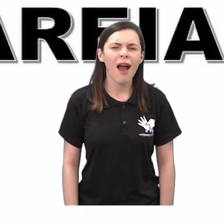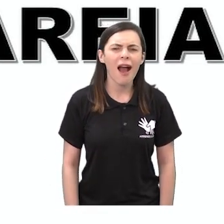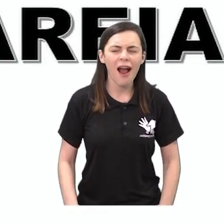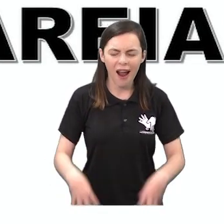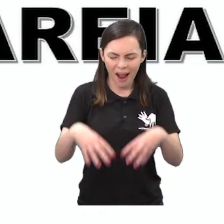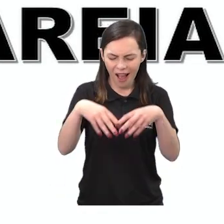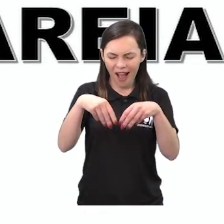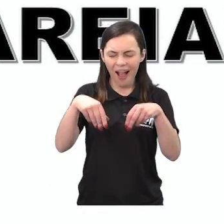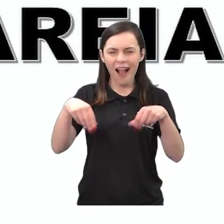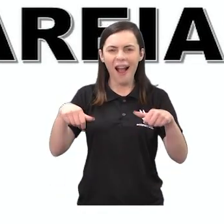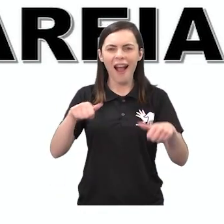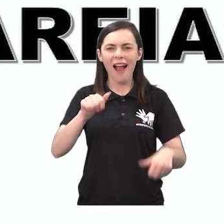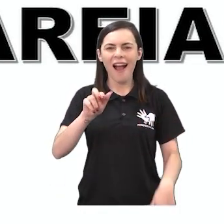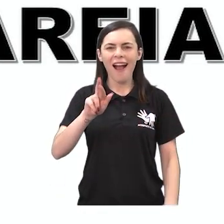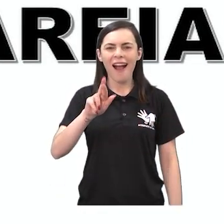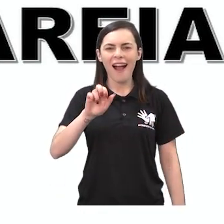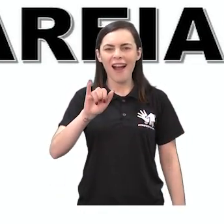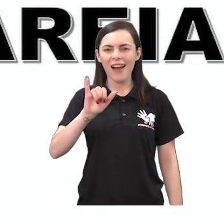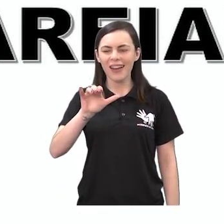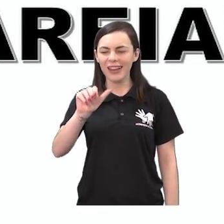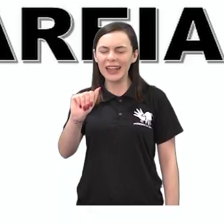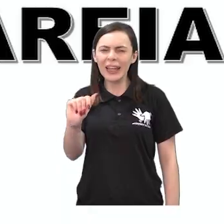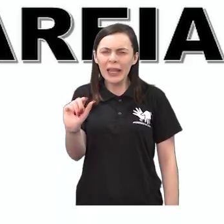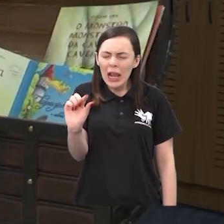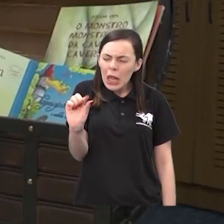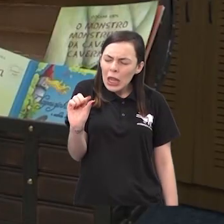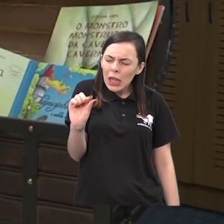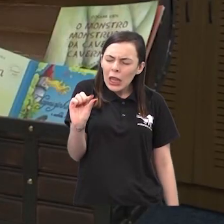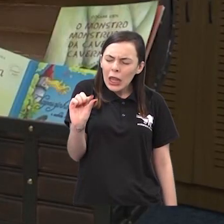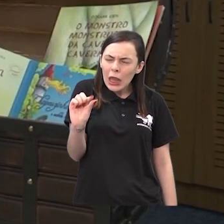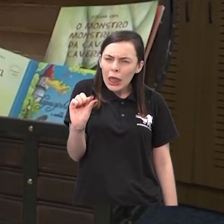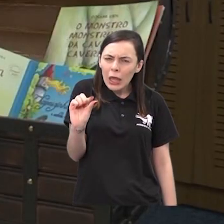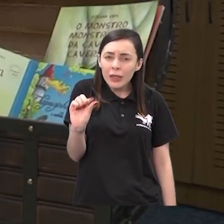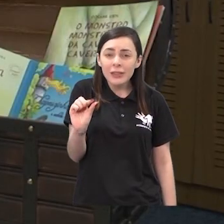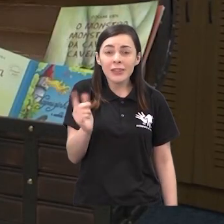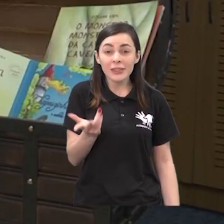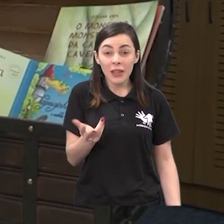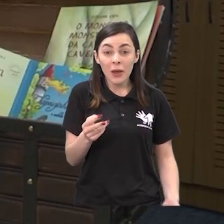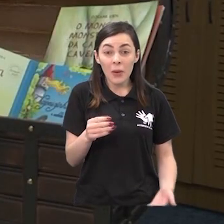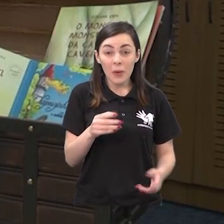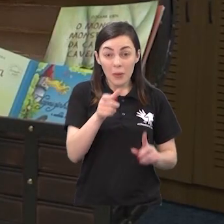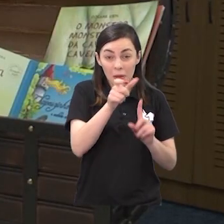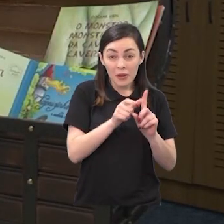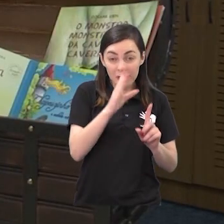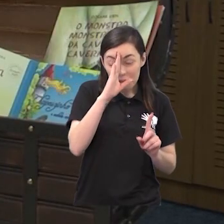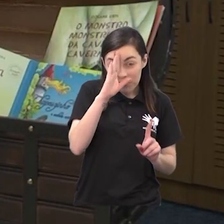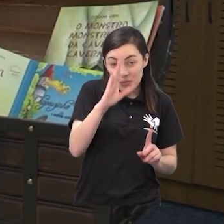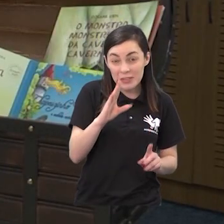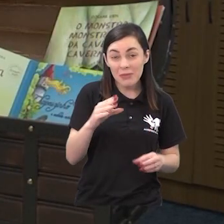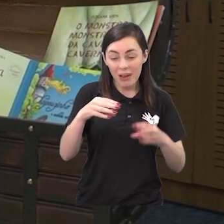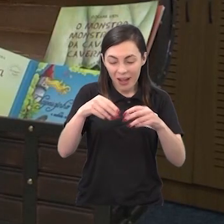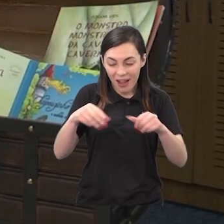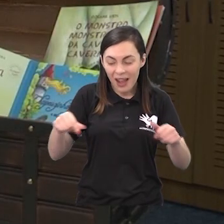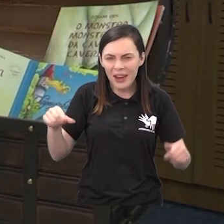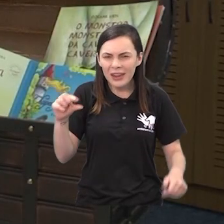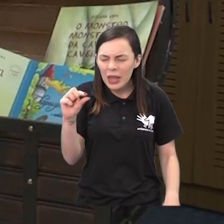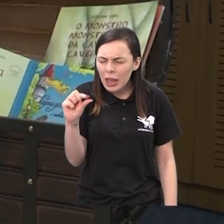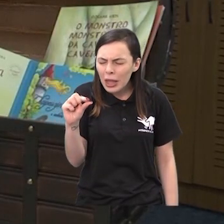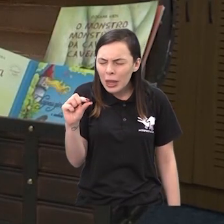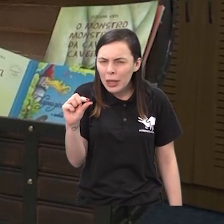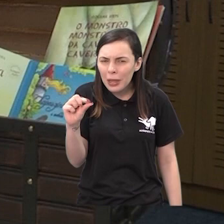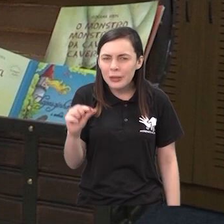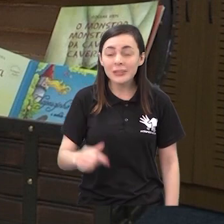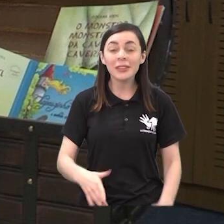um grão de areia. Nossa, então o protagonista da história, o nosso personagem principal, é um grão de areia.